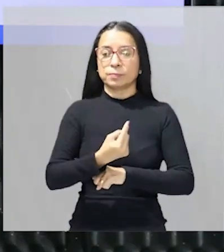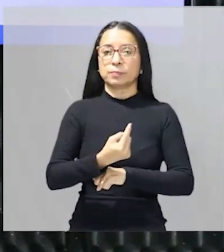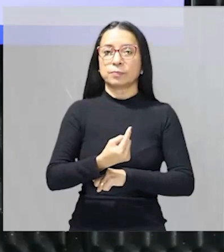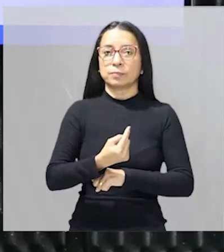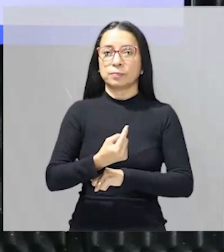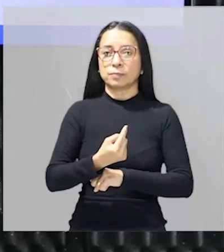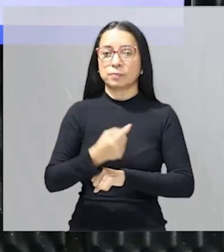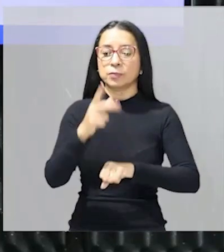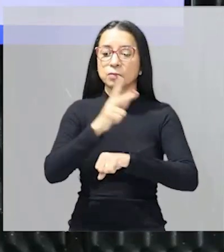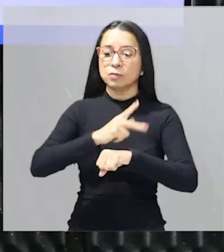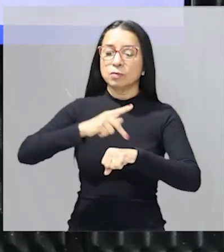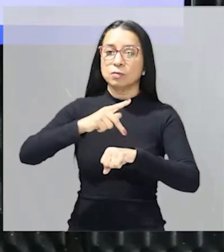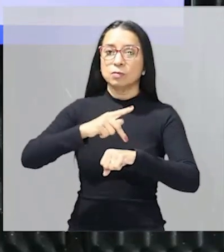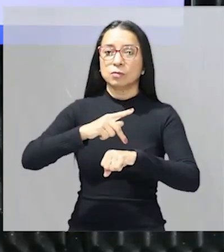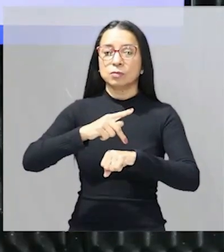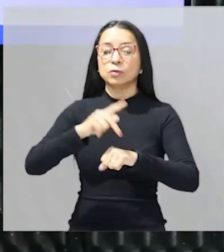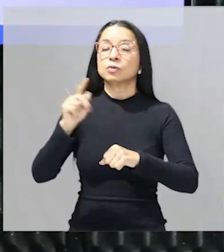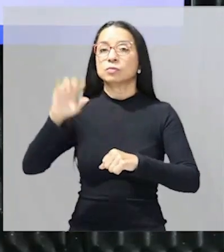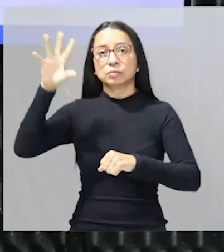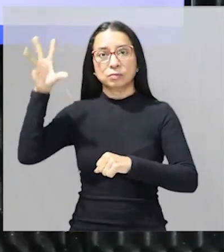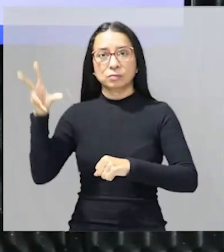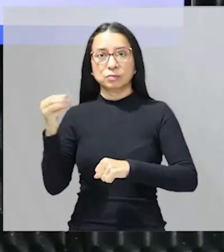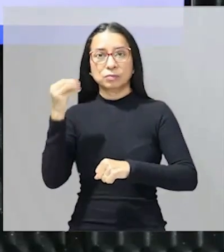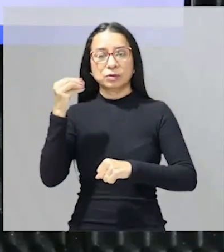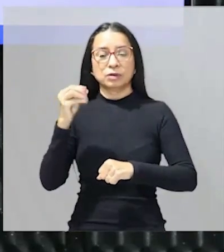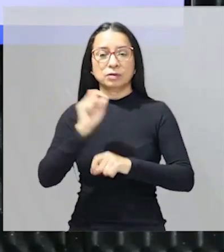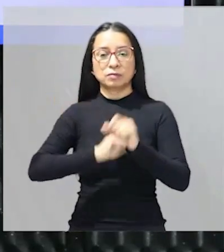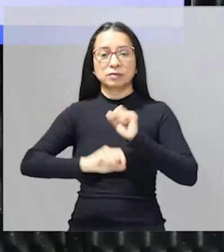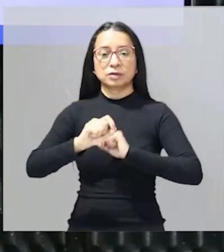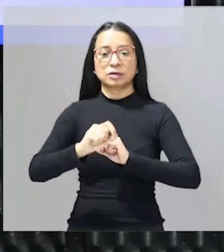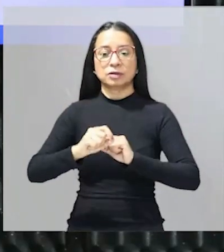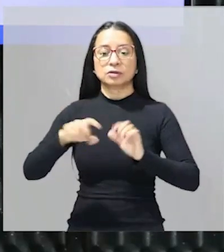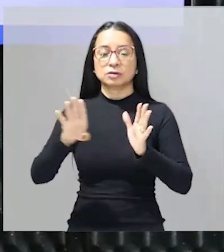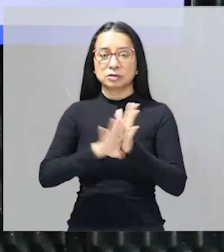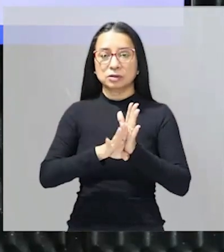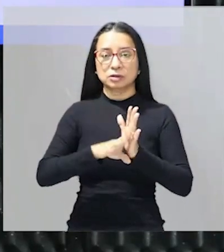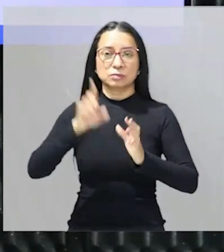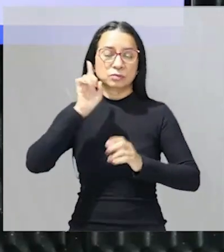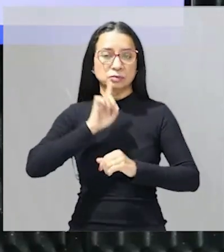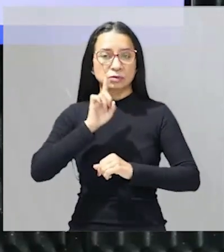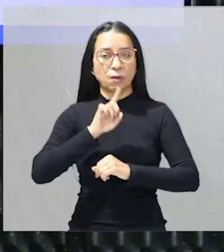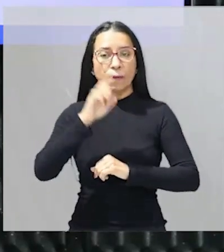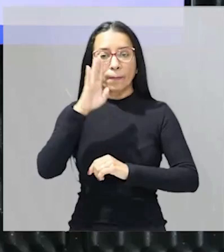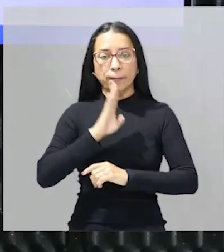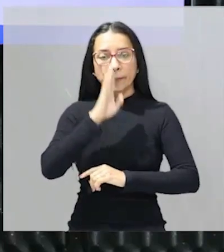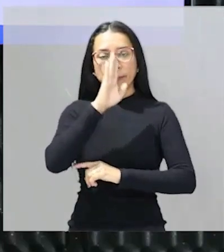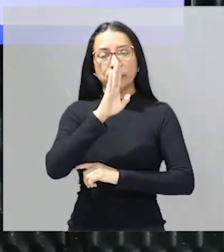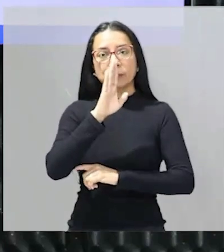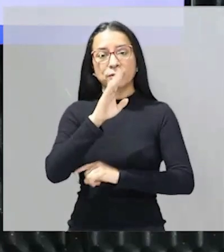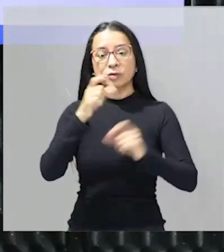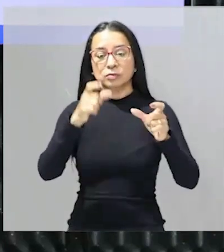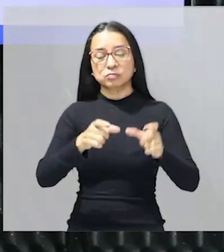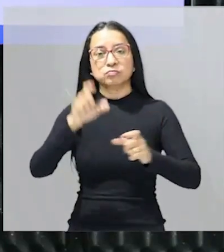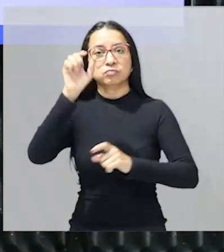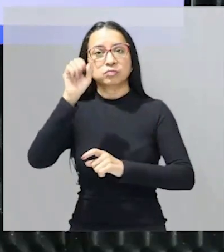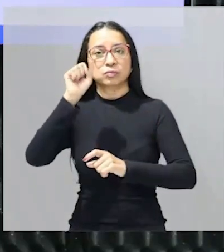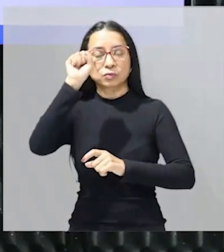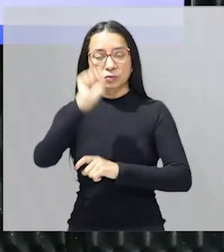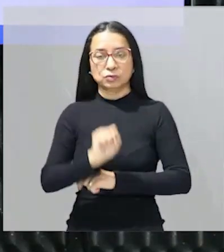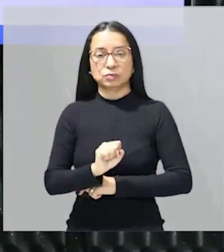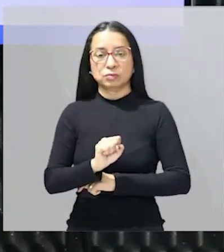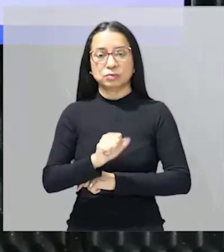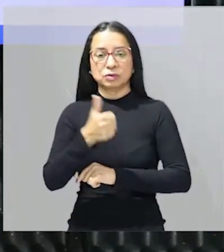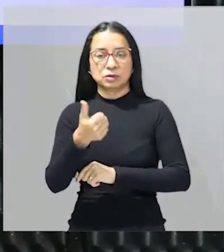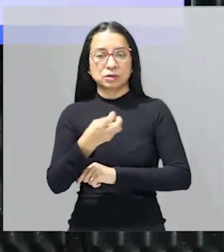da África e desembarcando nos Estados Unidos, principalmente na parte sul das 13 colônias. Porque quando você fala